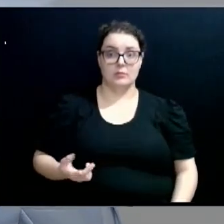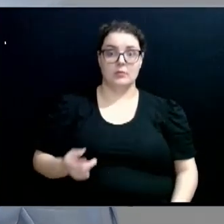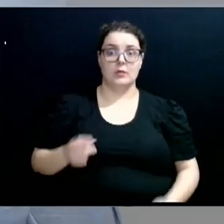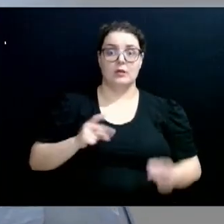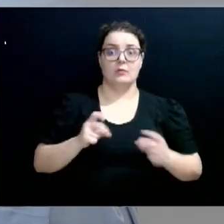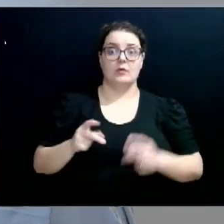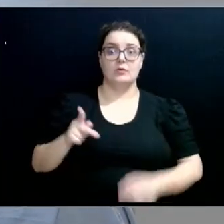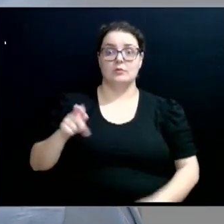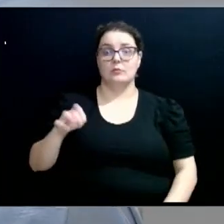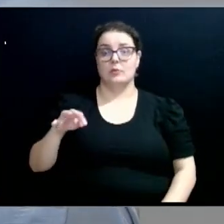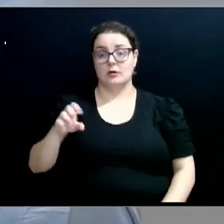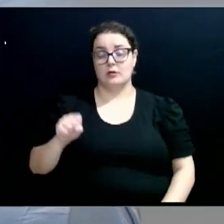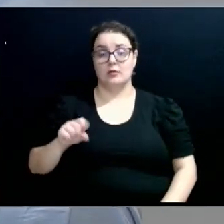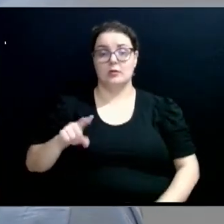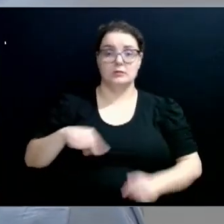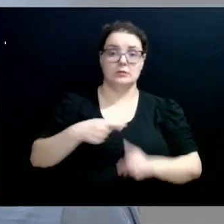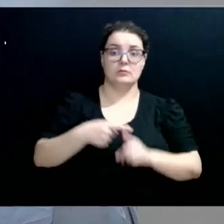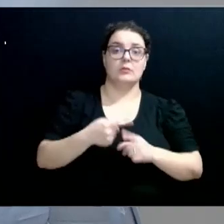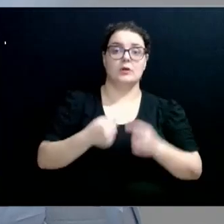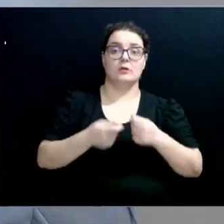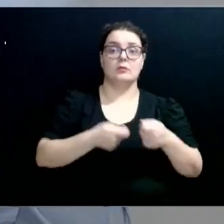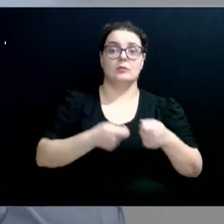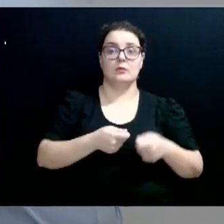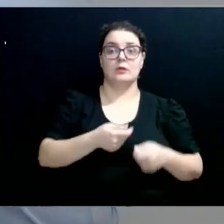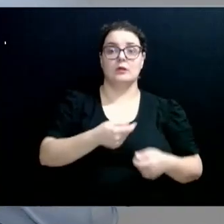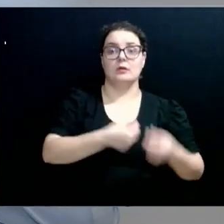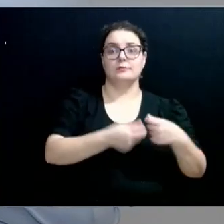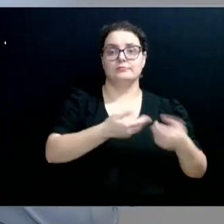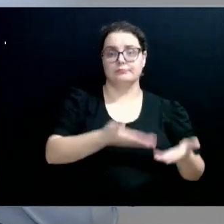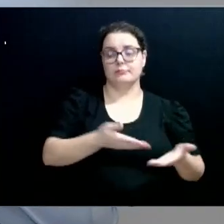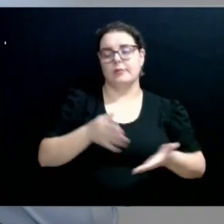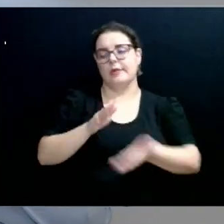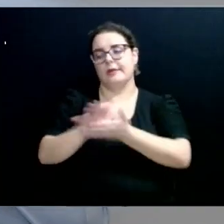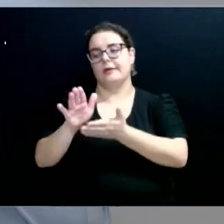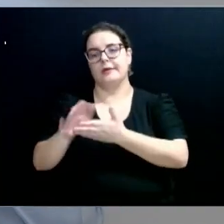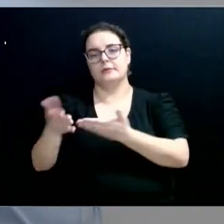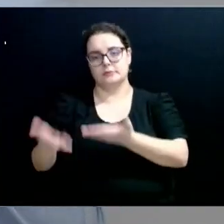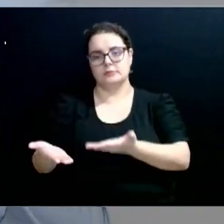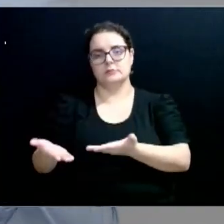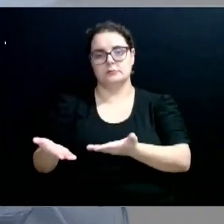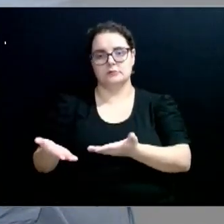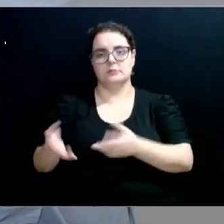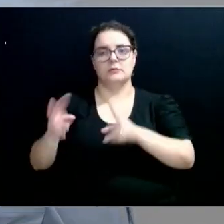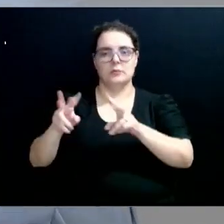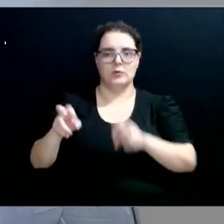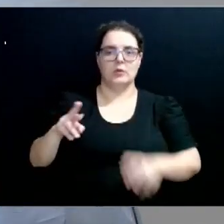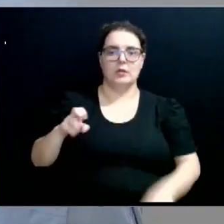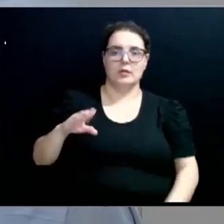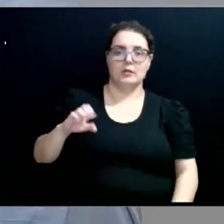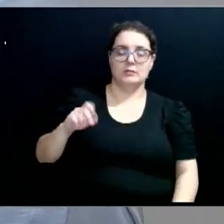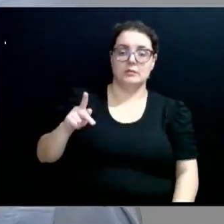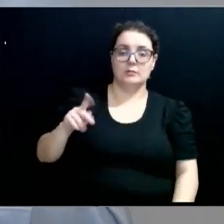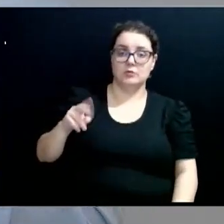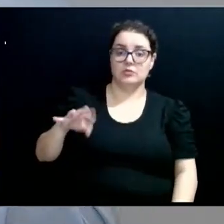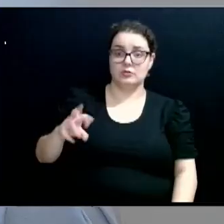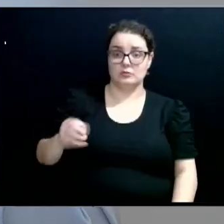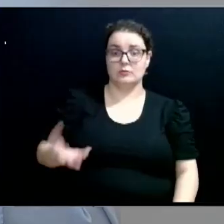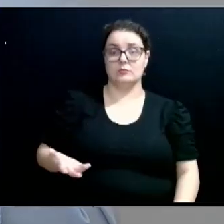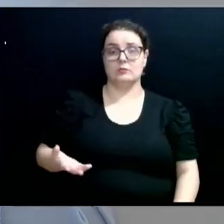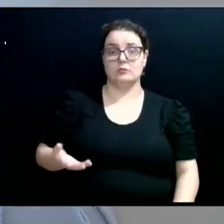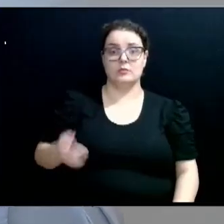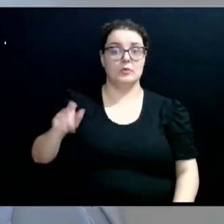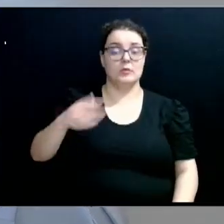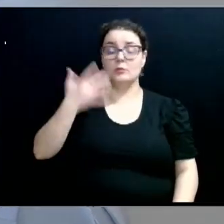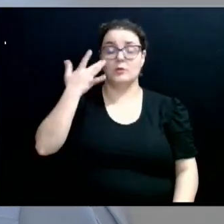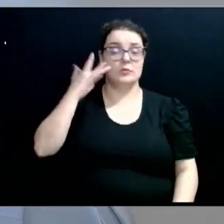vezes venda de pacotes adicionais. E aquilo que ela economizou na negociação, ela acaba gastando naquilo que eles chamam de receptivo. E